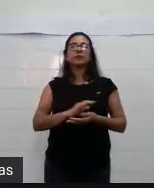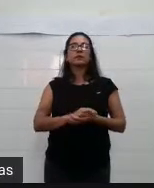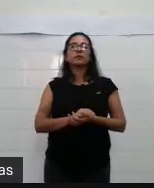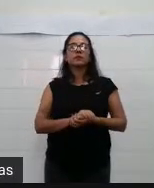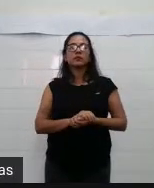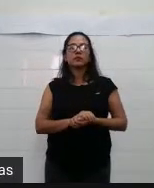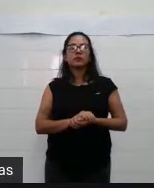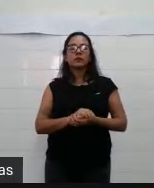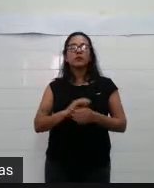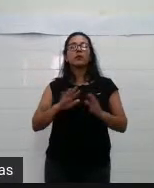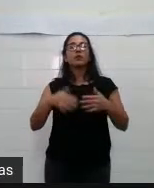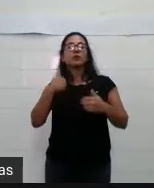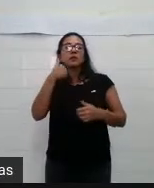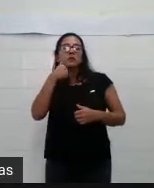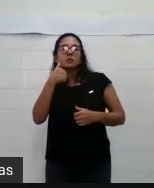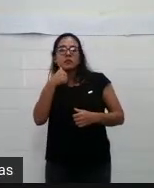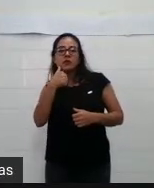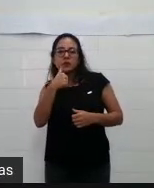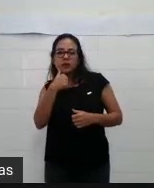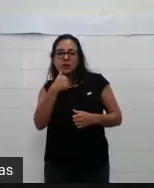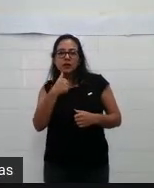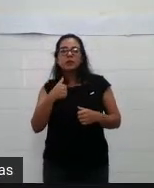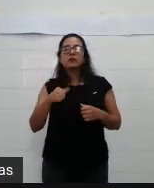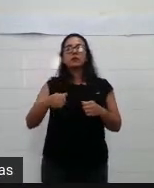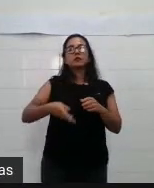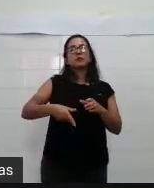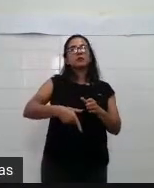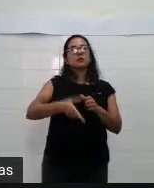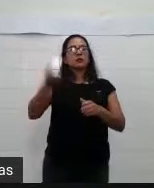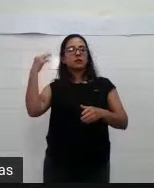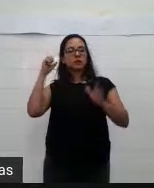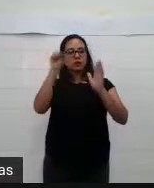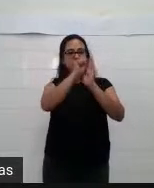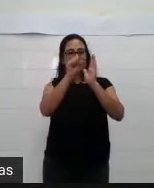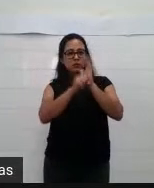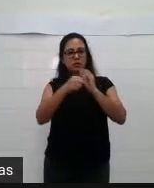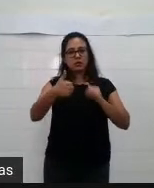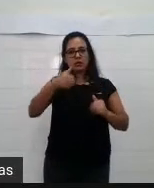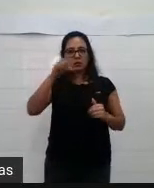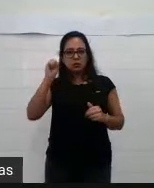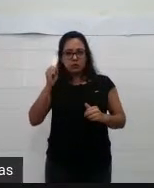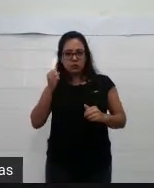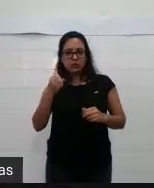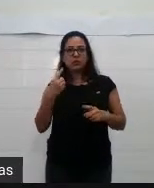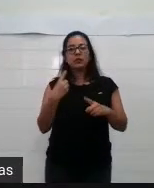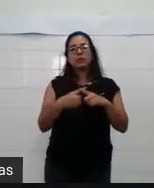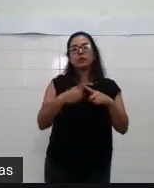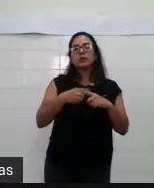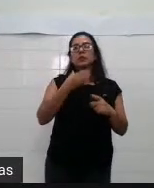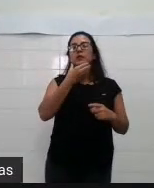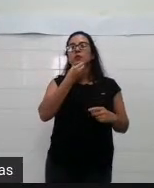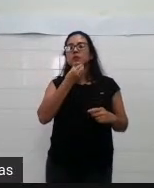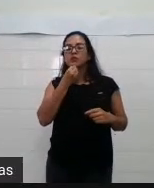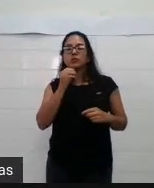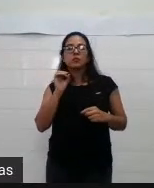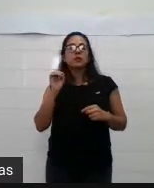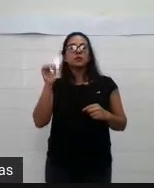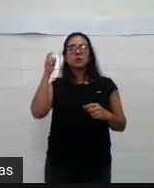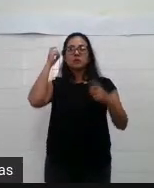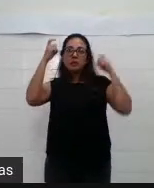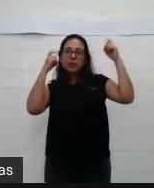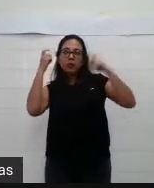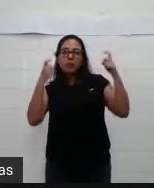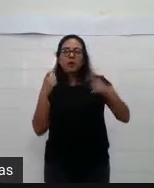que as mulheres da antiguidade até o século XVIII eram felizes e não sabia, porque os homens se preocupavam com o prazer dela,